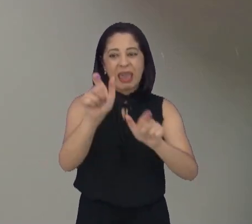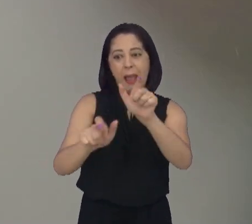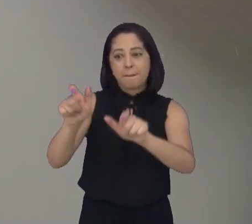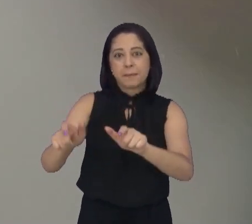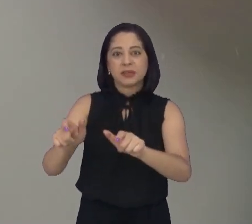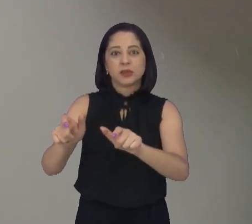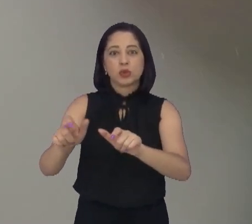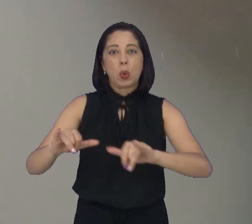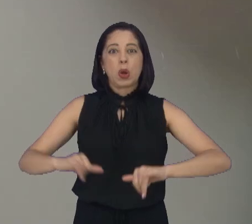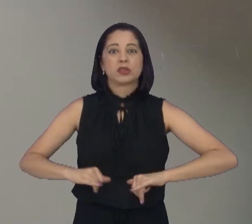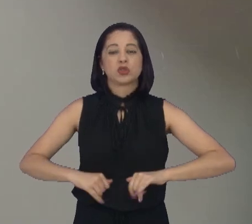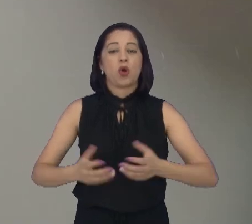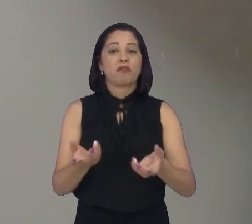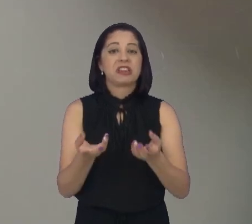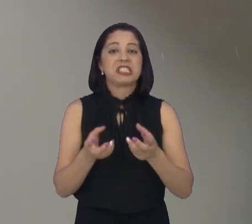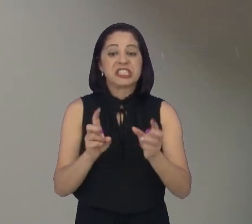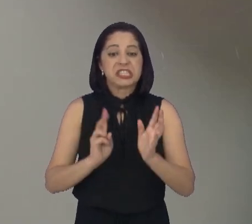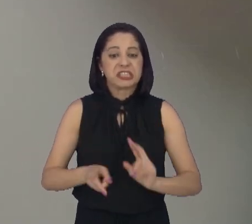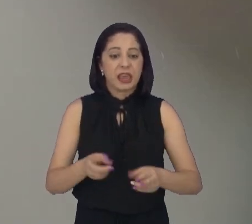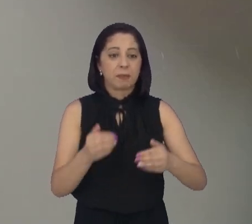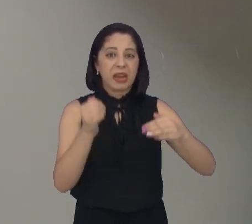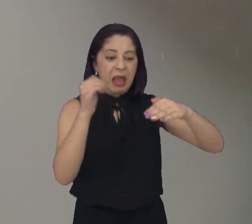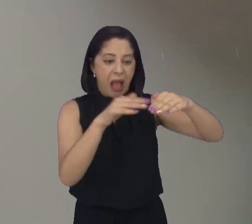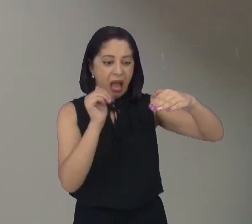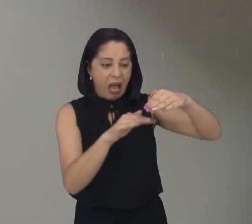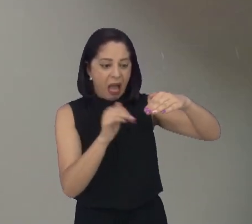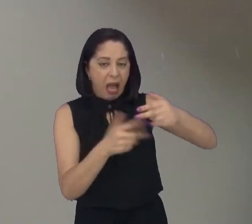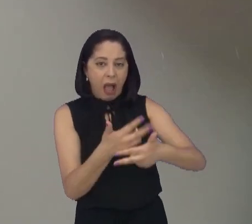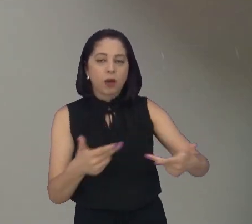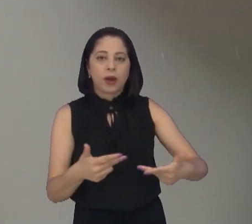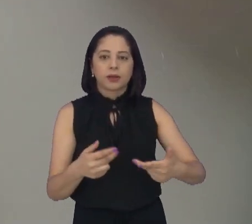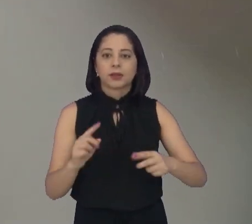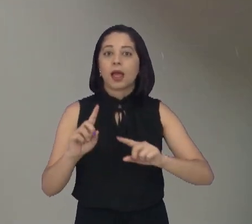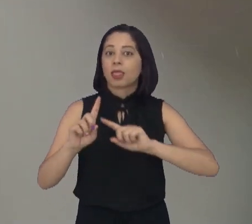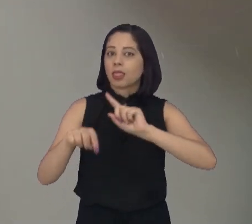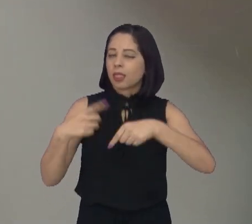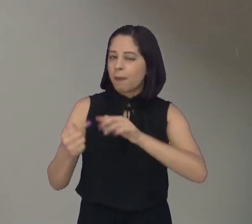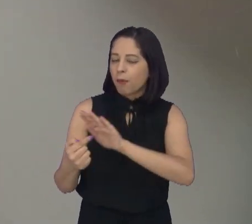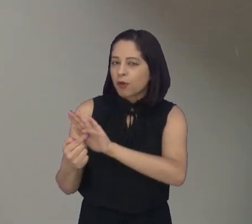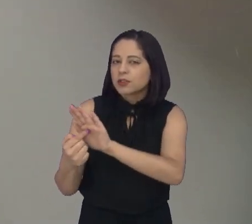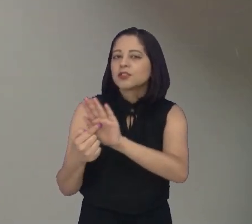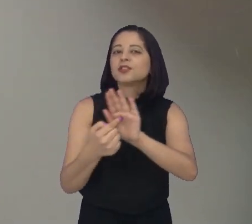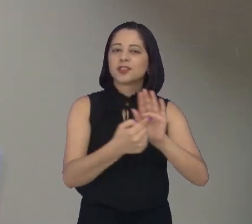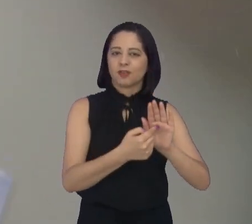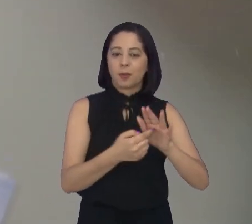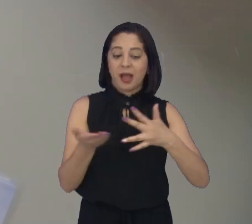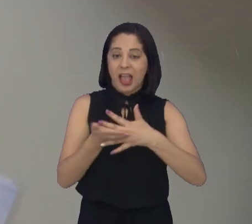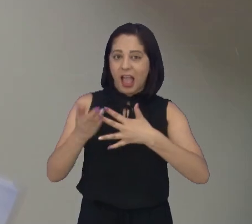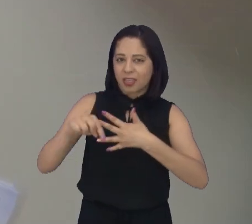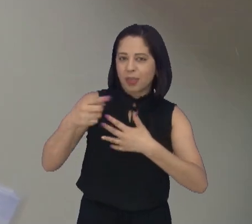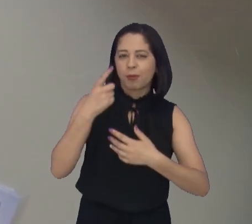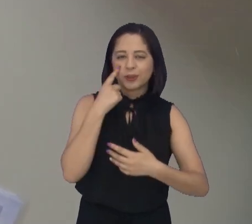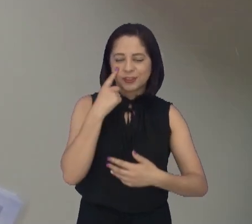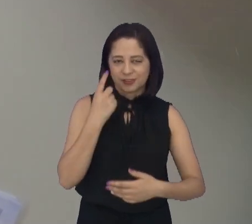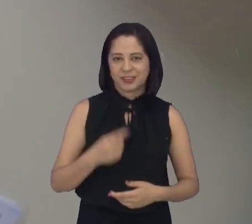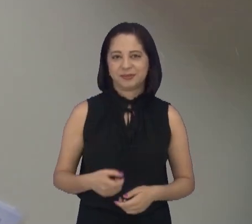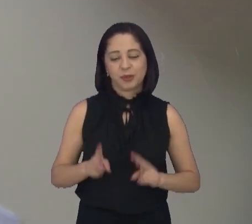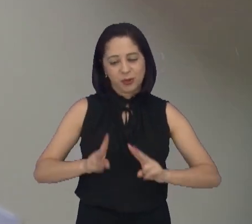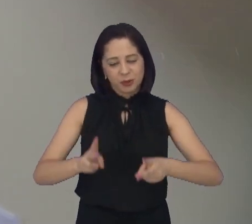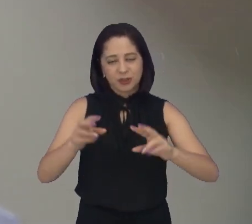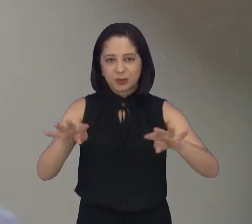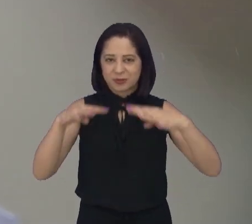de acumulação compulsiva. A gente te mostra como o serviço funciona na volta do intervalo. Fica